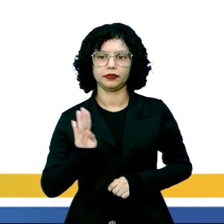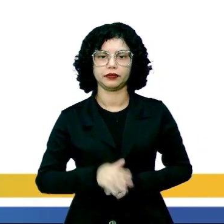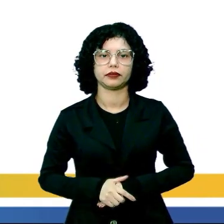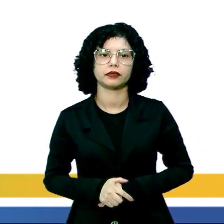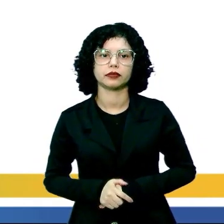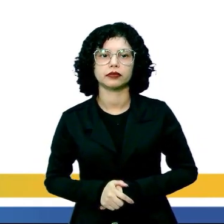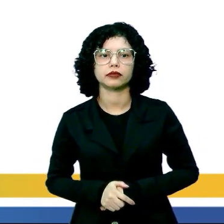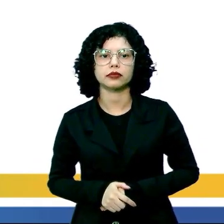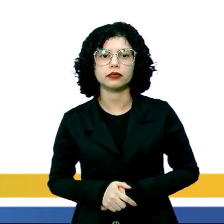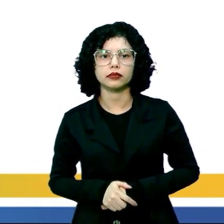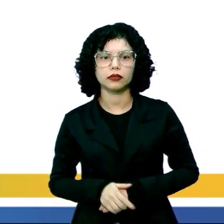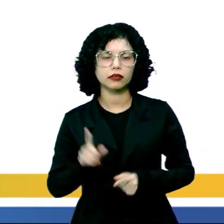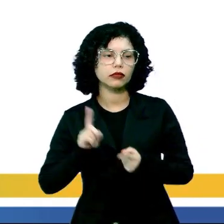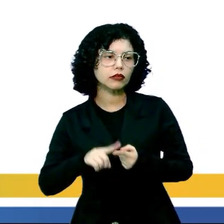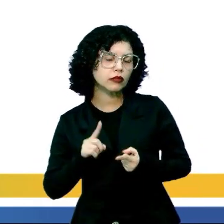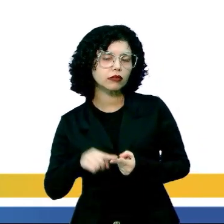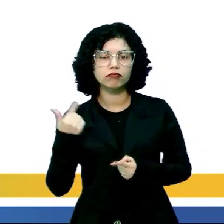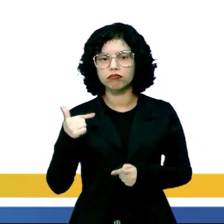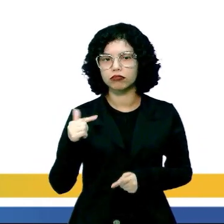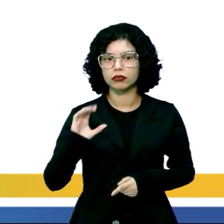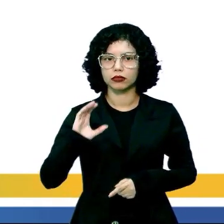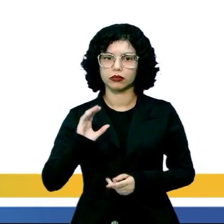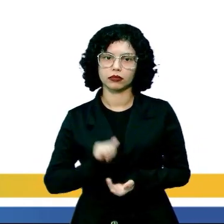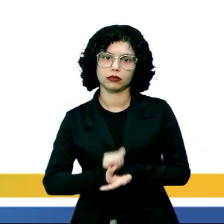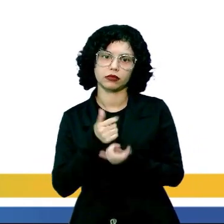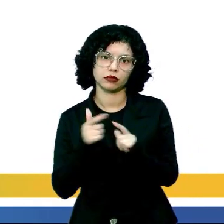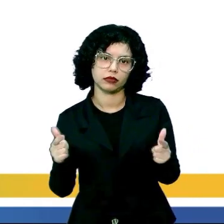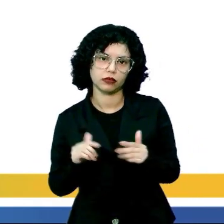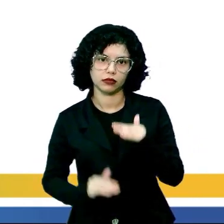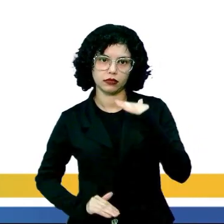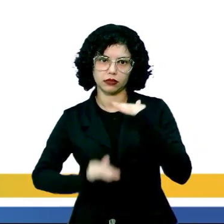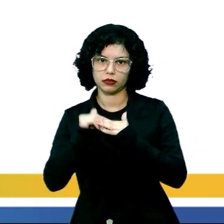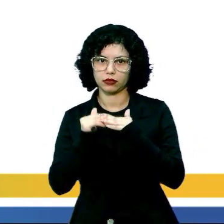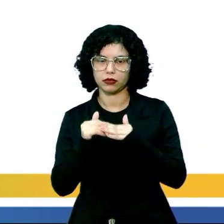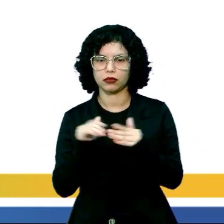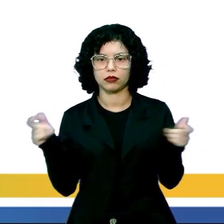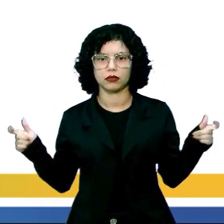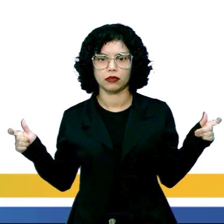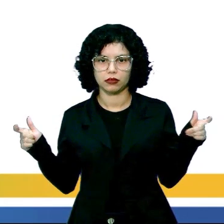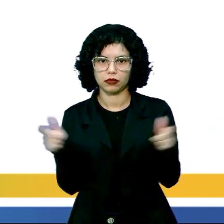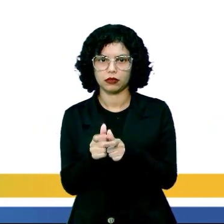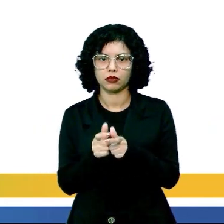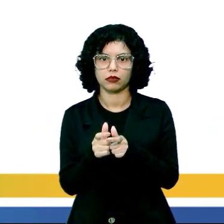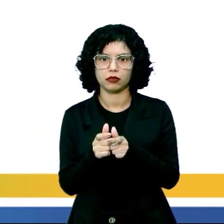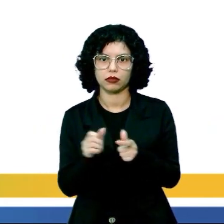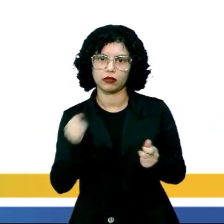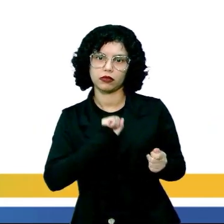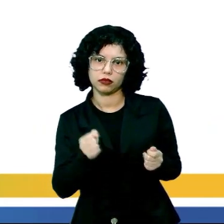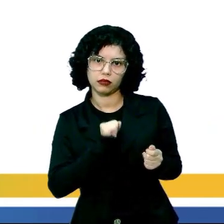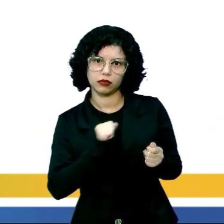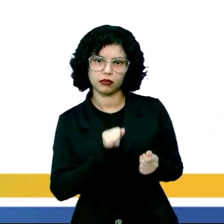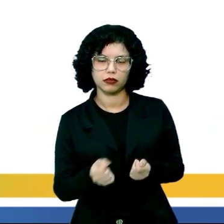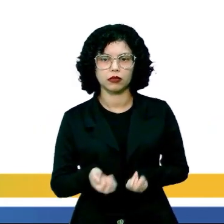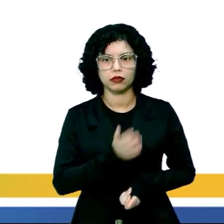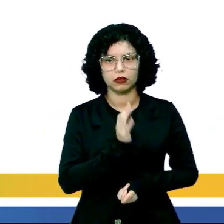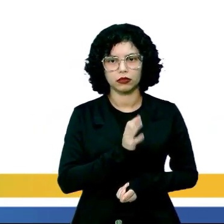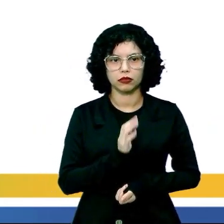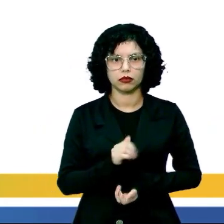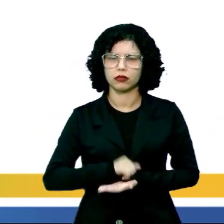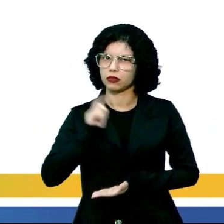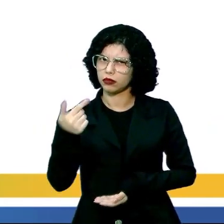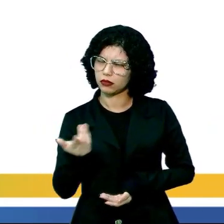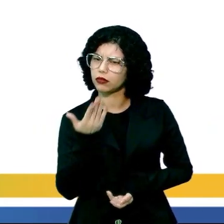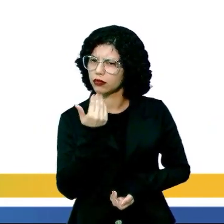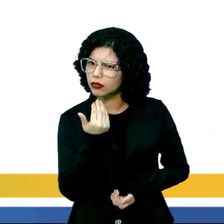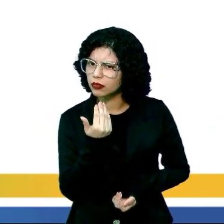B. Por que não é a C? O aumenta, né, para compensar, a redução dos